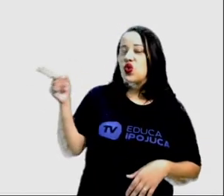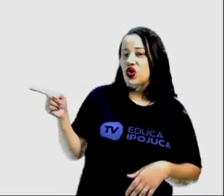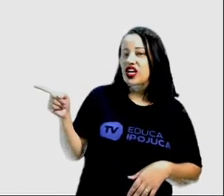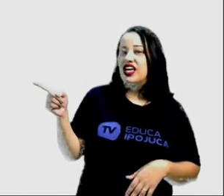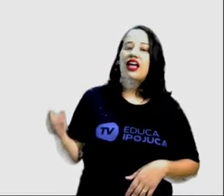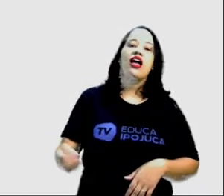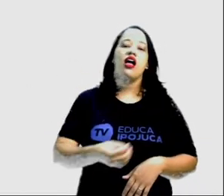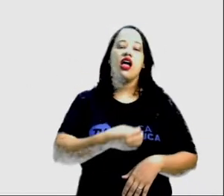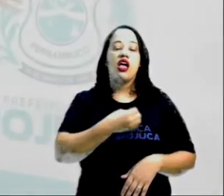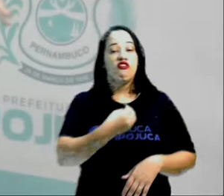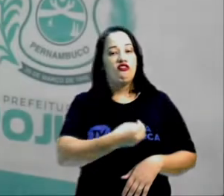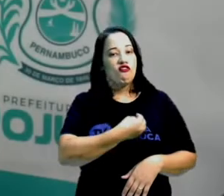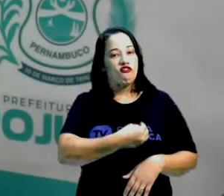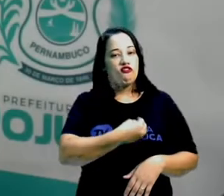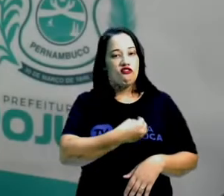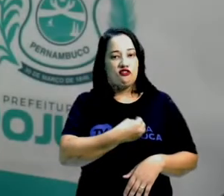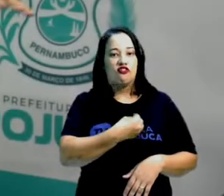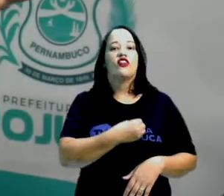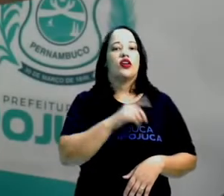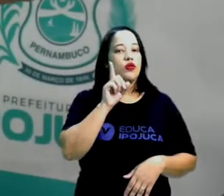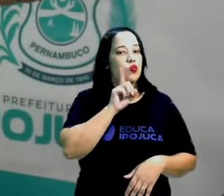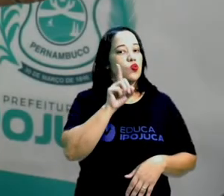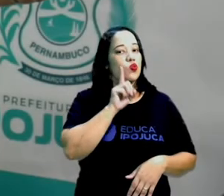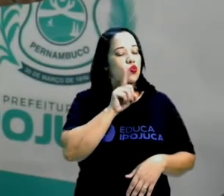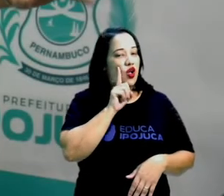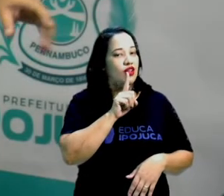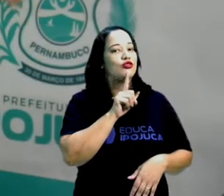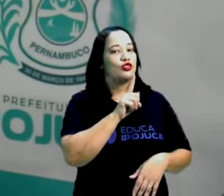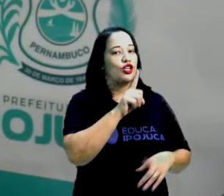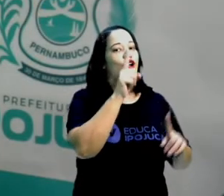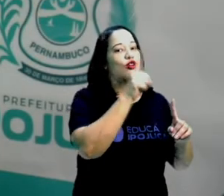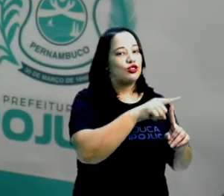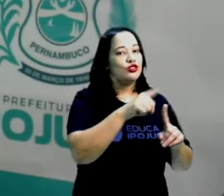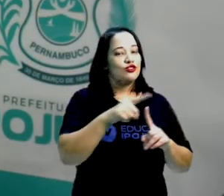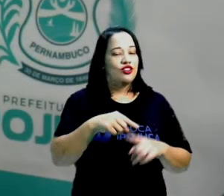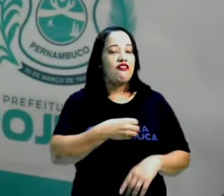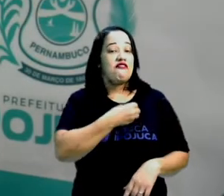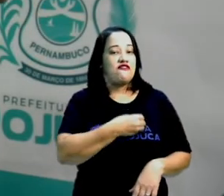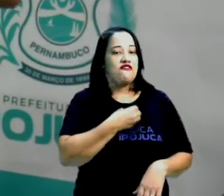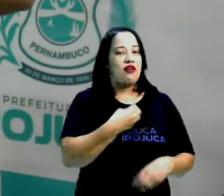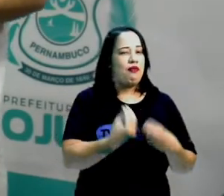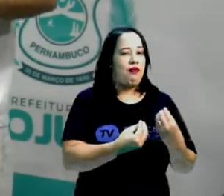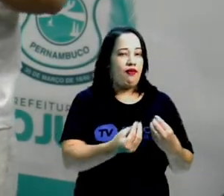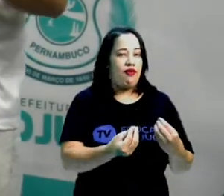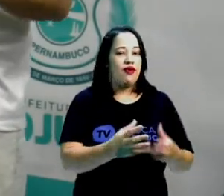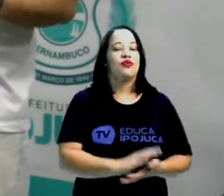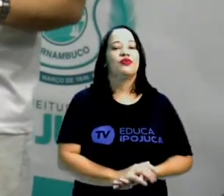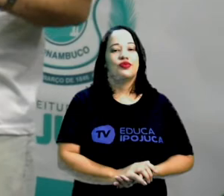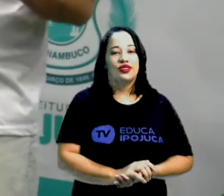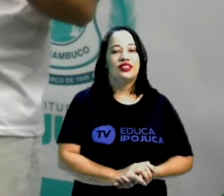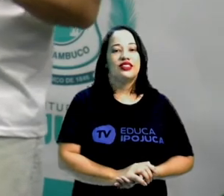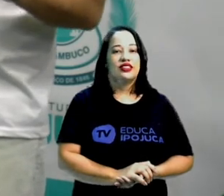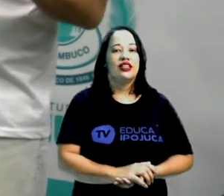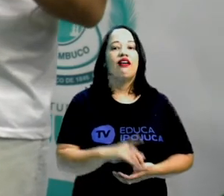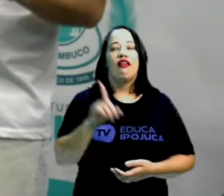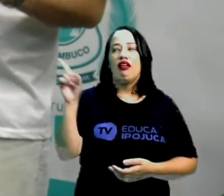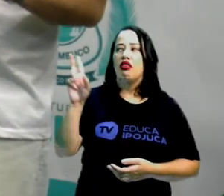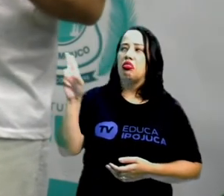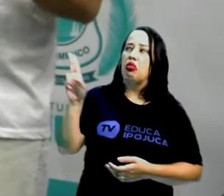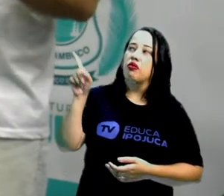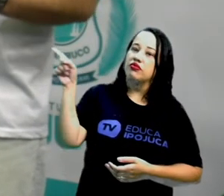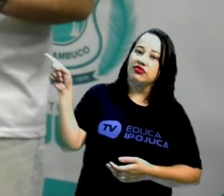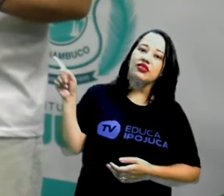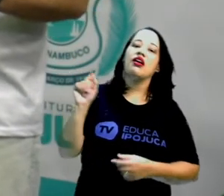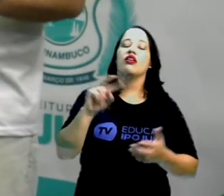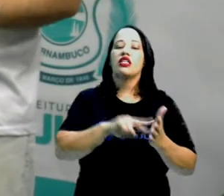estilo de vida americano, né? Falamos como é que era esse estilo de vida. Quero que vocês respondam aí para mim. O que era o American